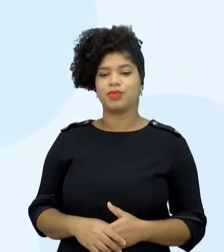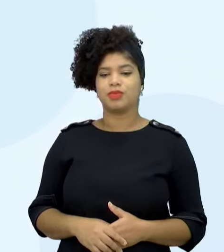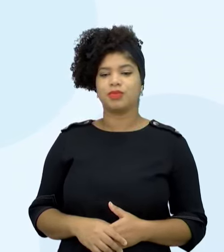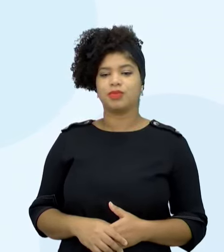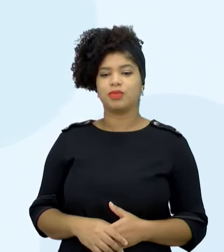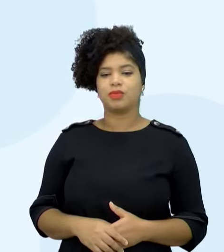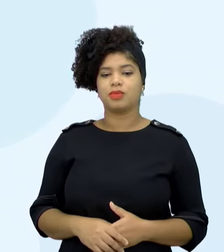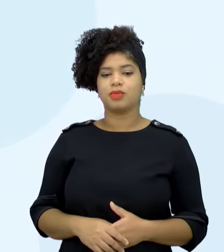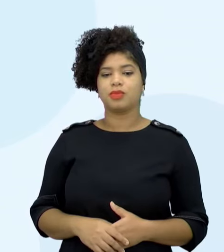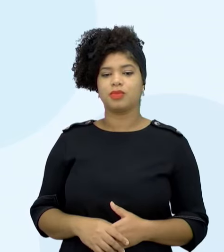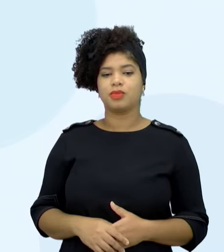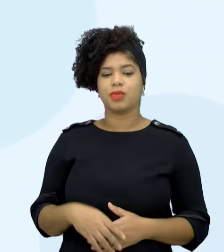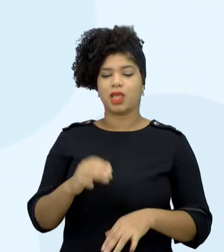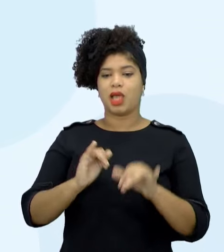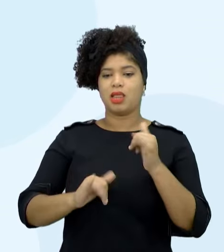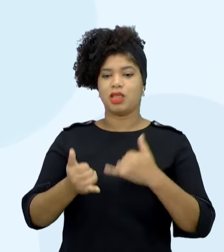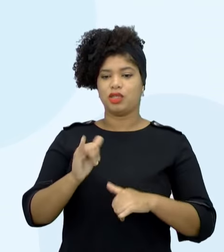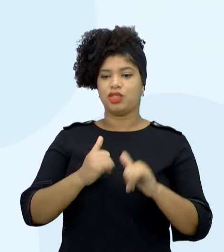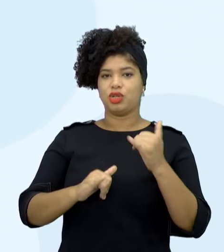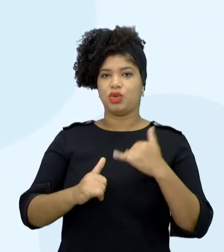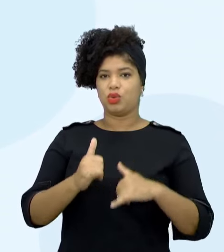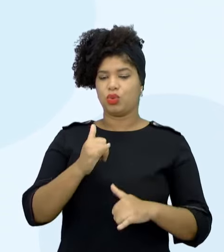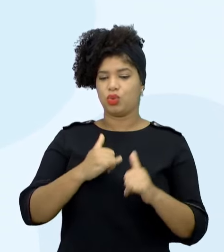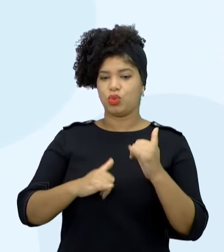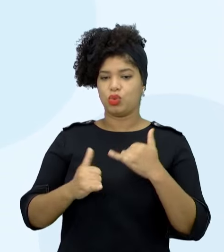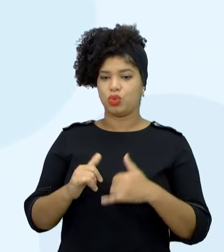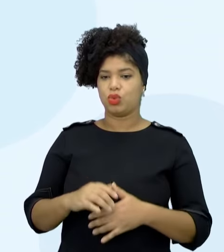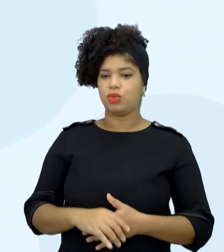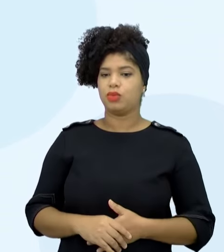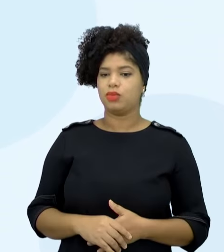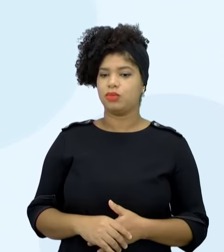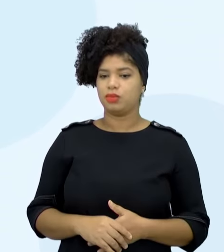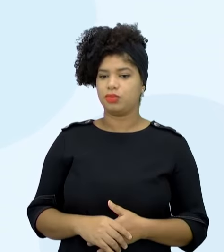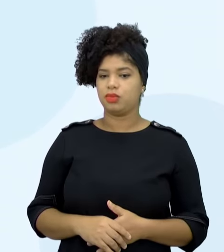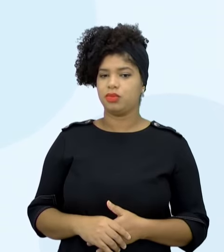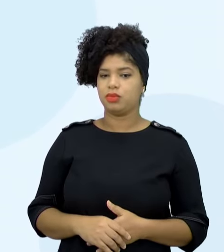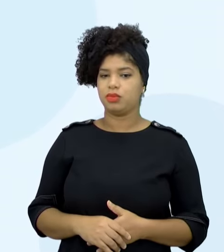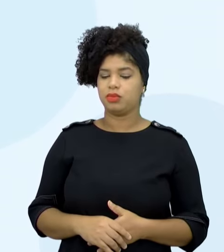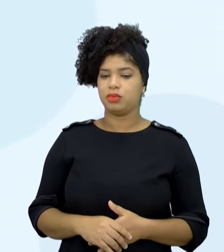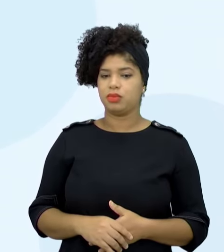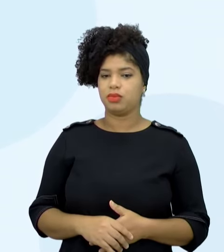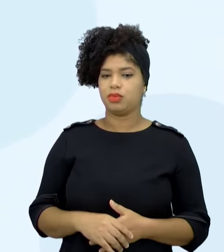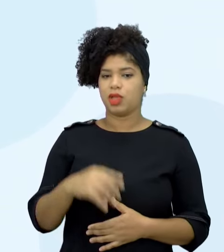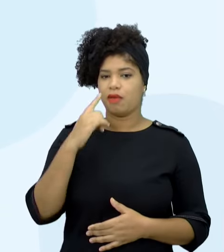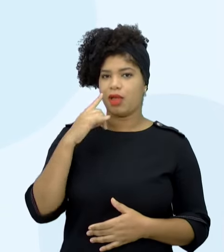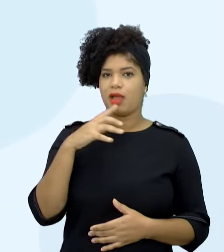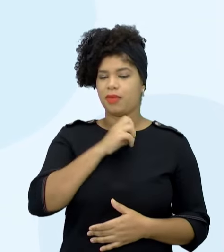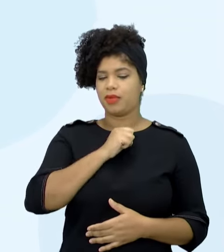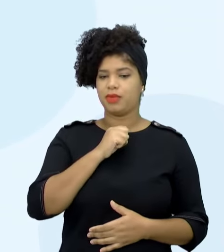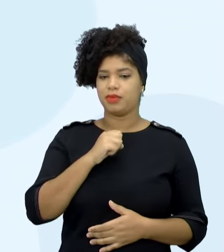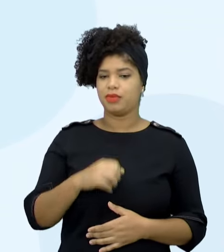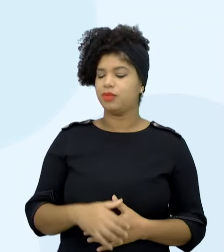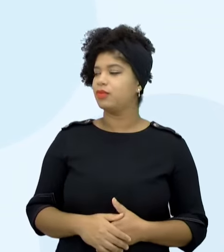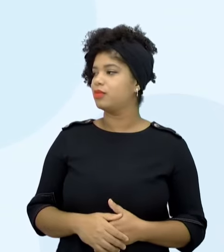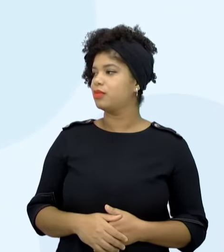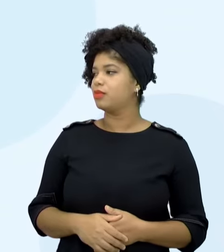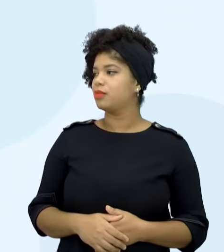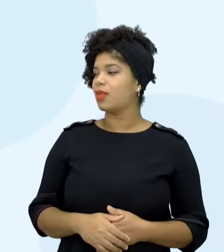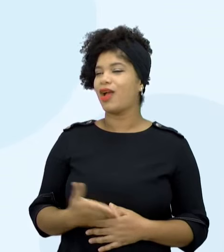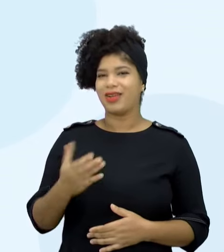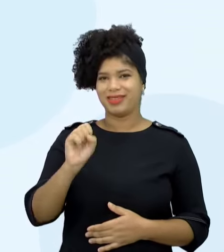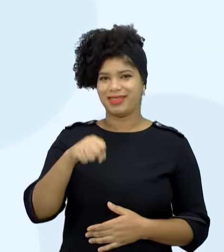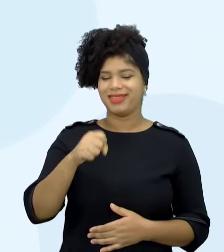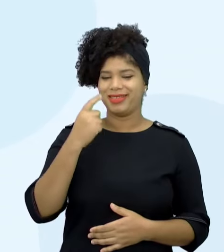mas eu errei de novo. Tem problema, vamos consertar aqui, rapidinho, pronto, agora sim, prometo que não vou errar.